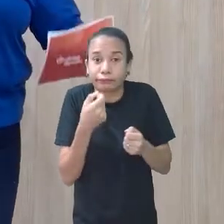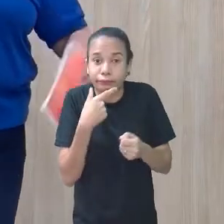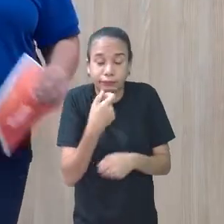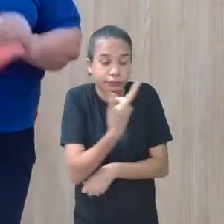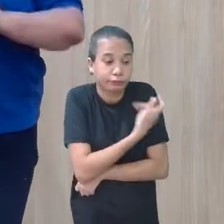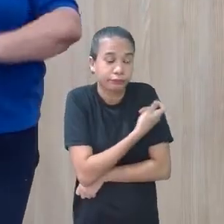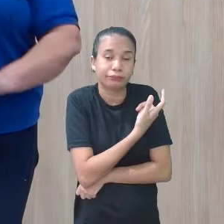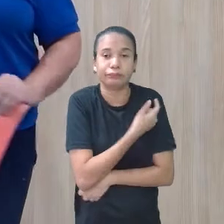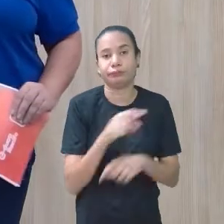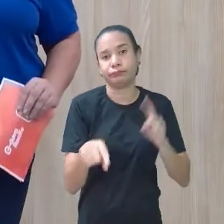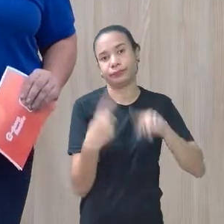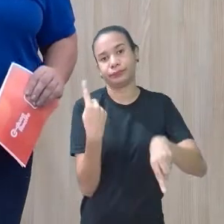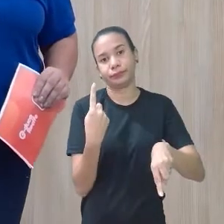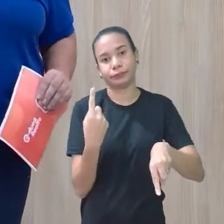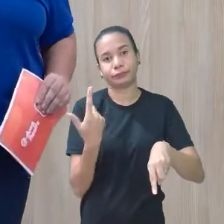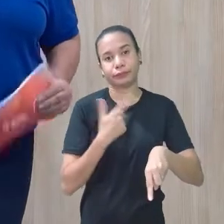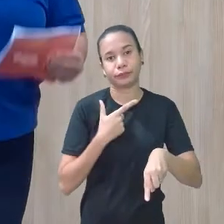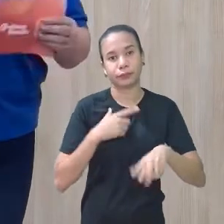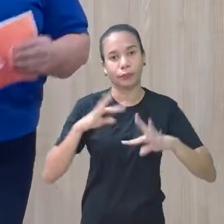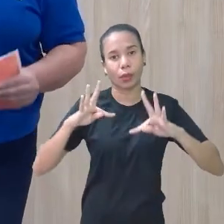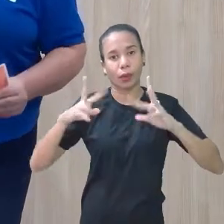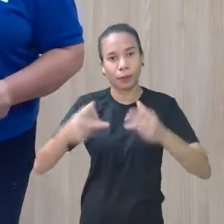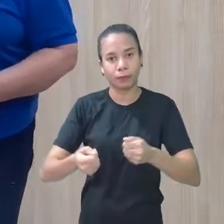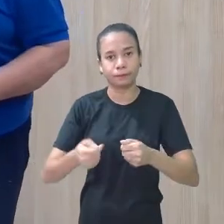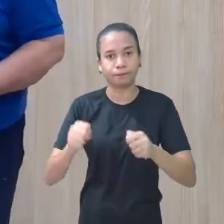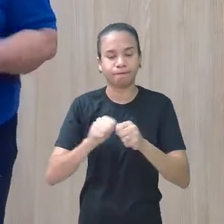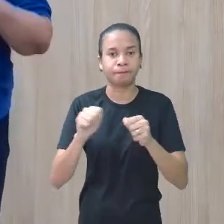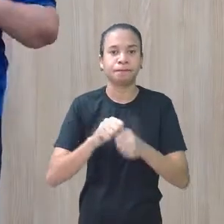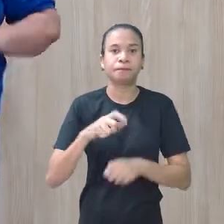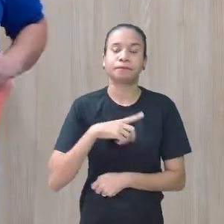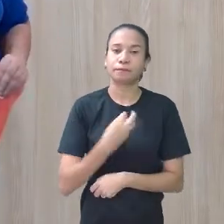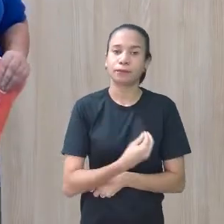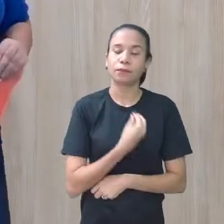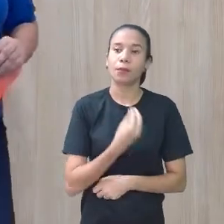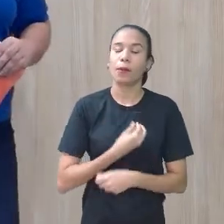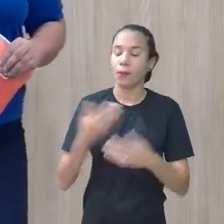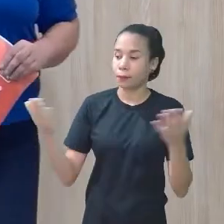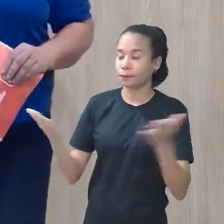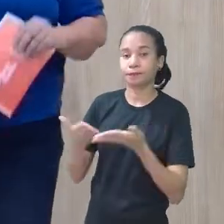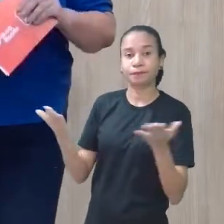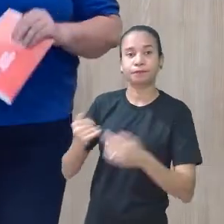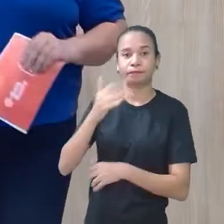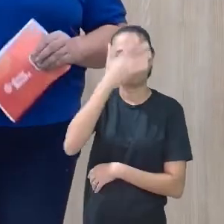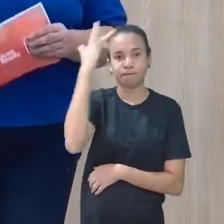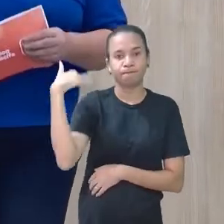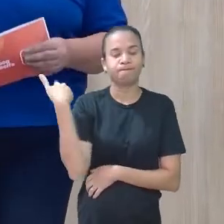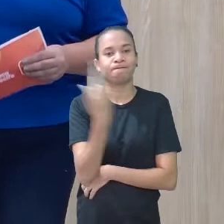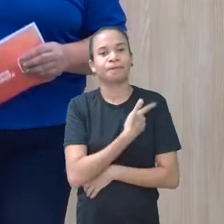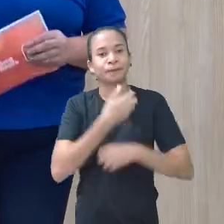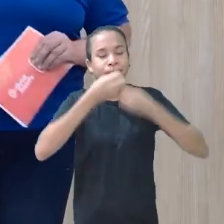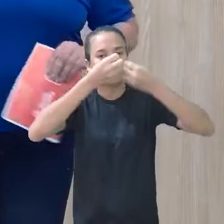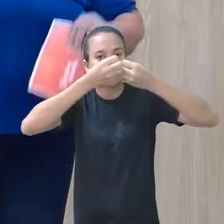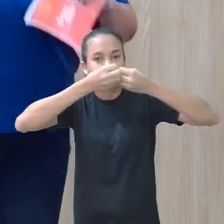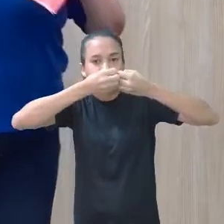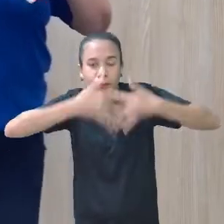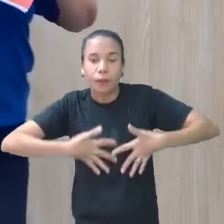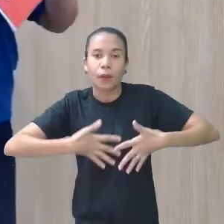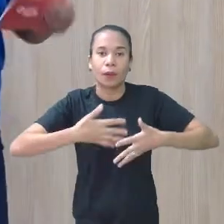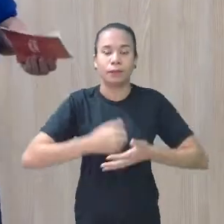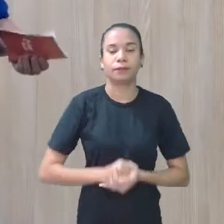tomou a primeira dose e não tomou o restante, quando necessário. Então, agora, pessoal, a gente vai falar um pouquinho, né,